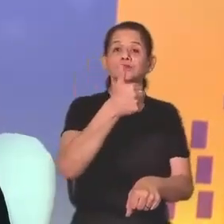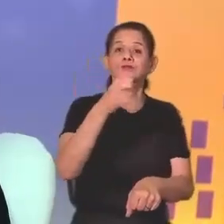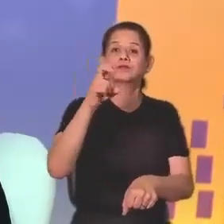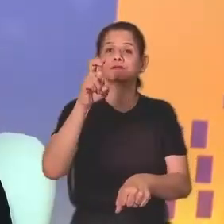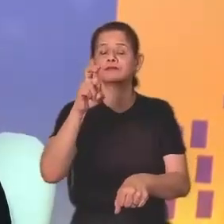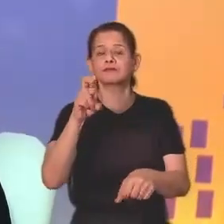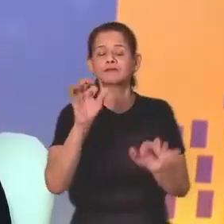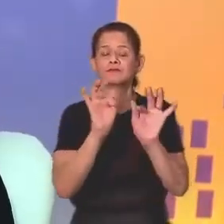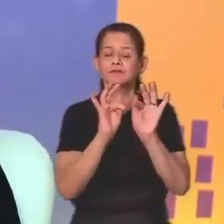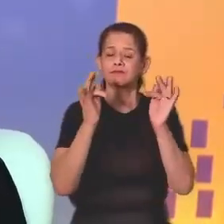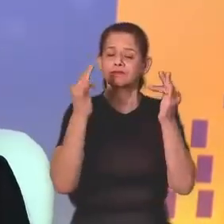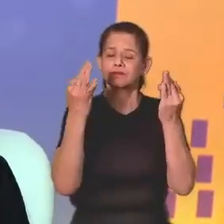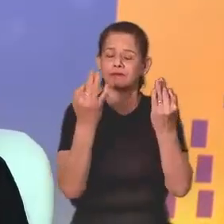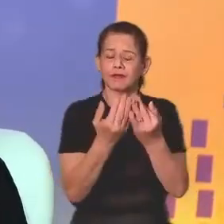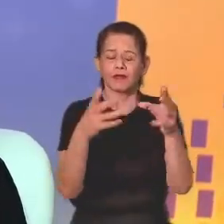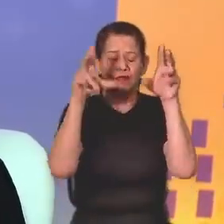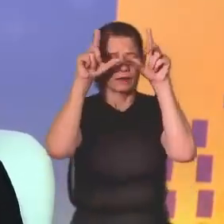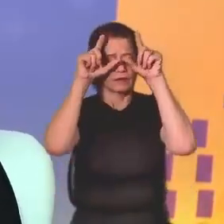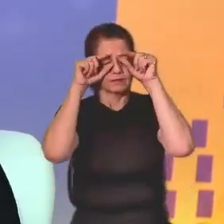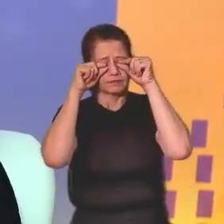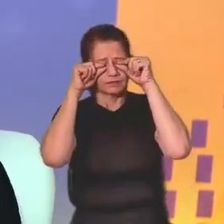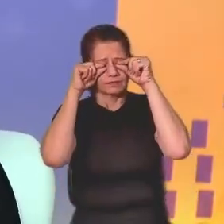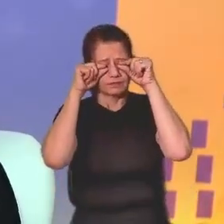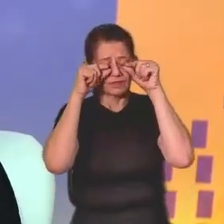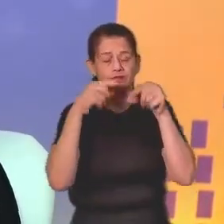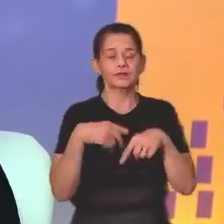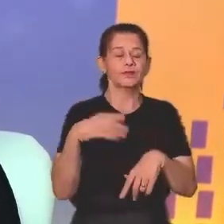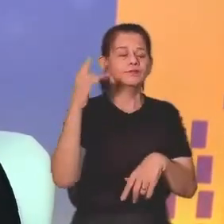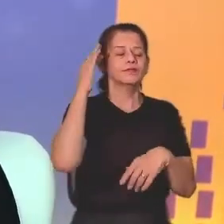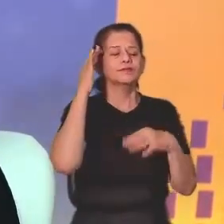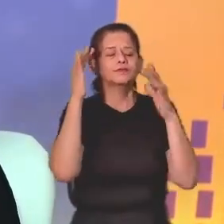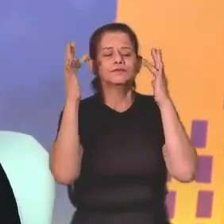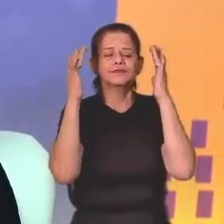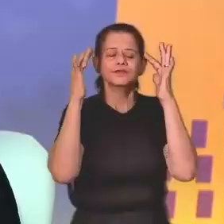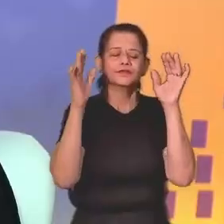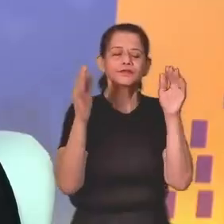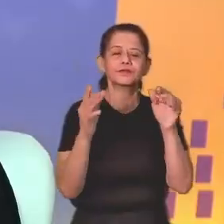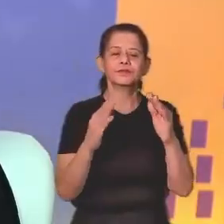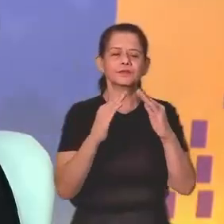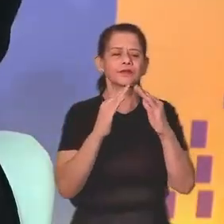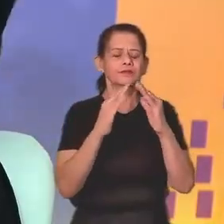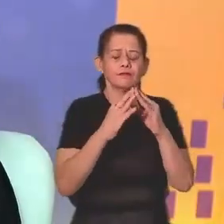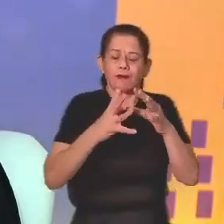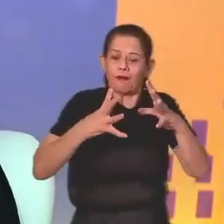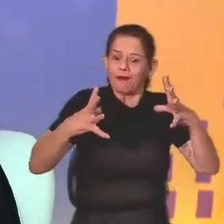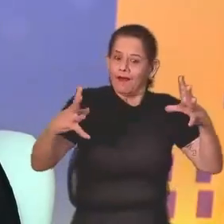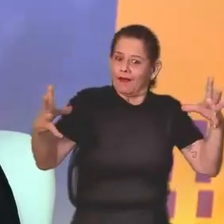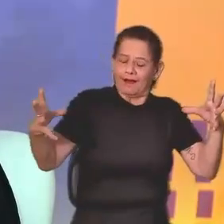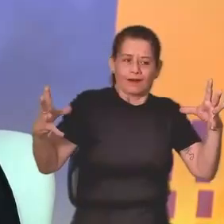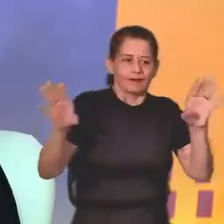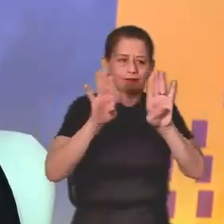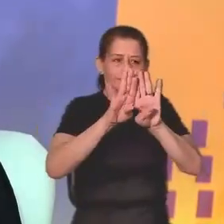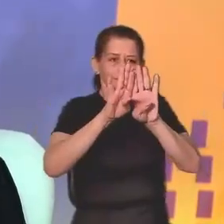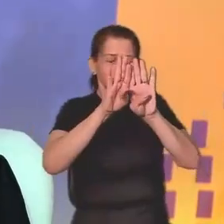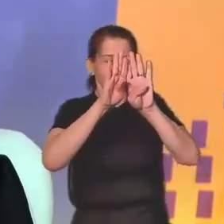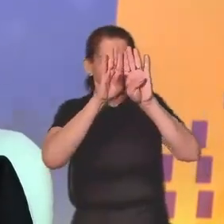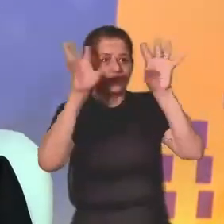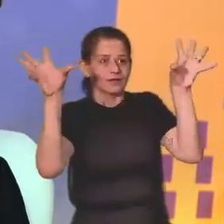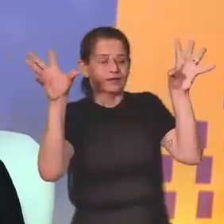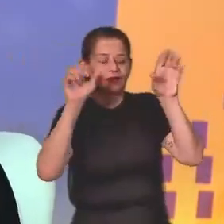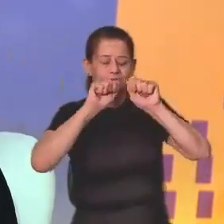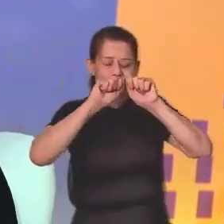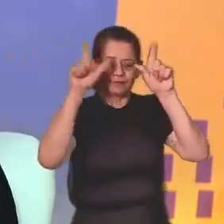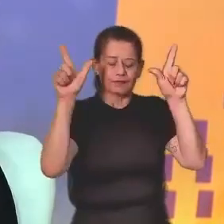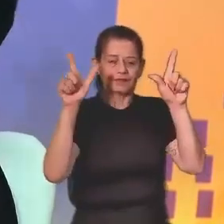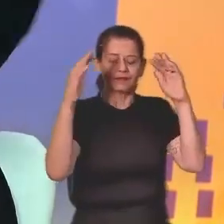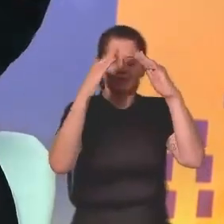lá, eu gostava de fechar o olho, imaginar que eu estava numa casa grande, que eu ia sair. Quando eu abrisse meu olho, eu ia estar